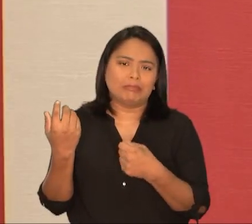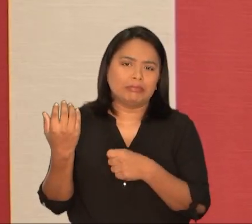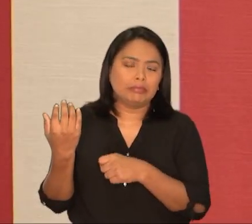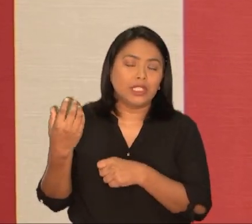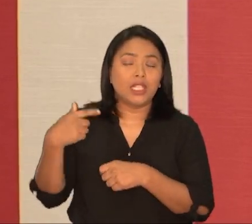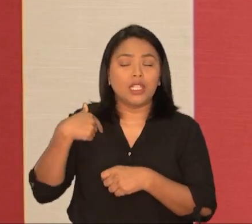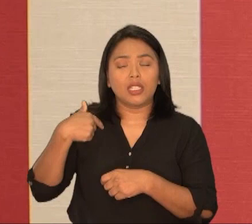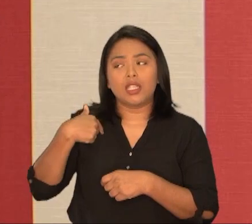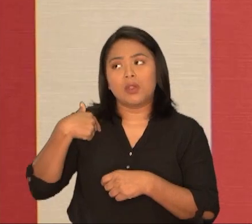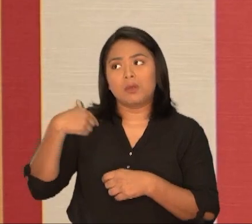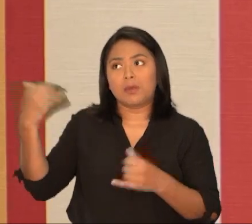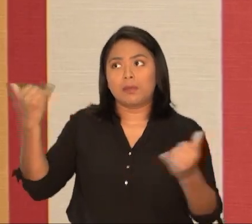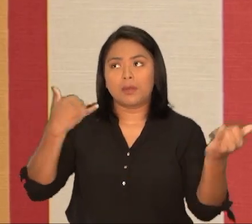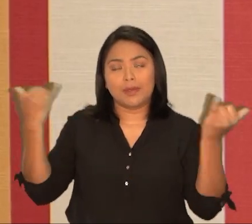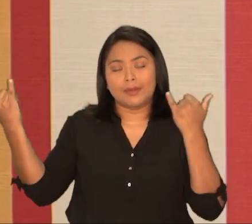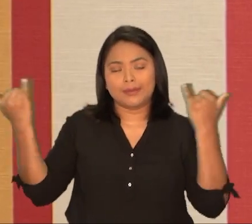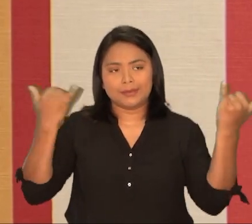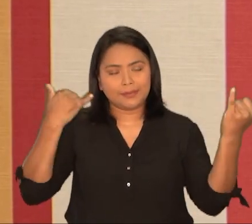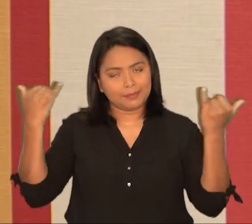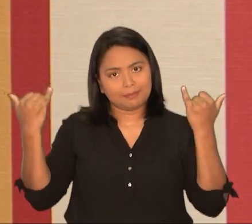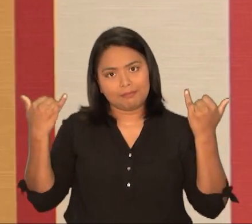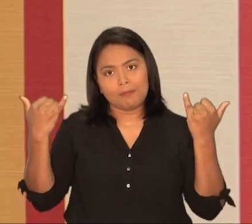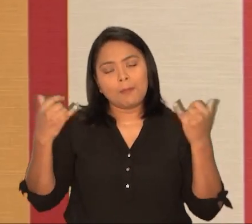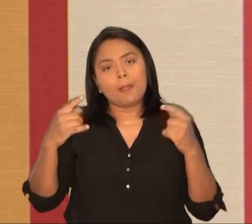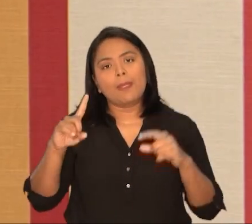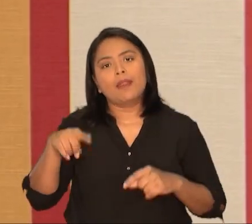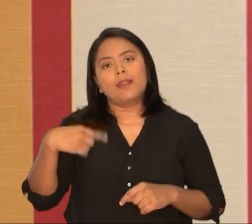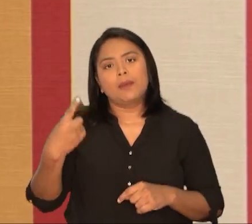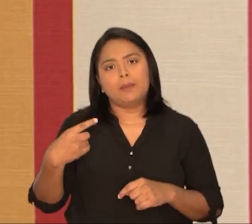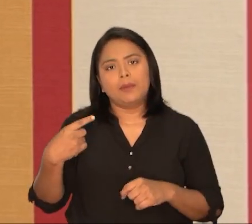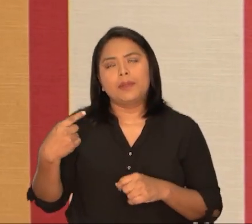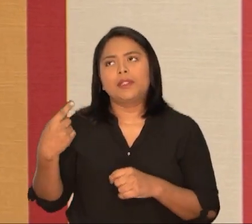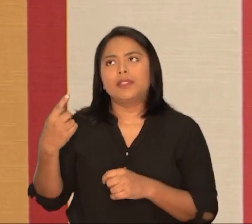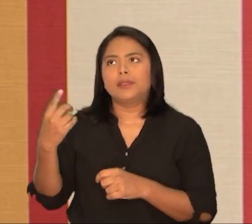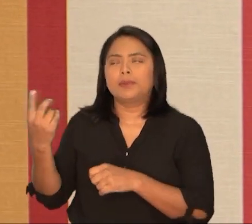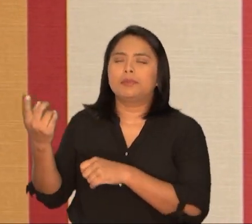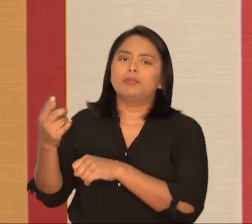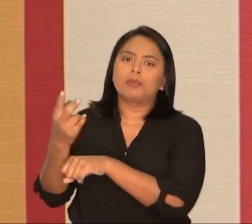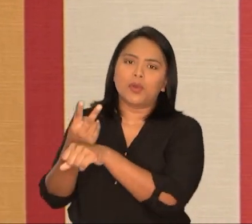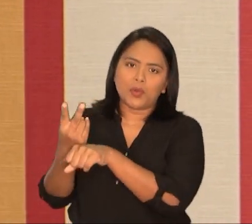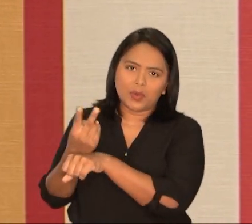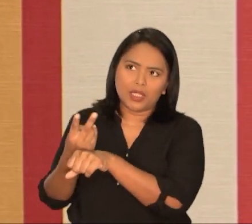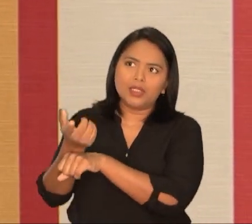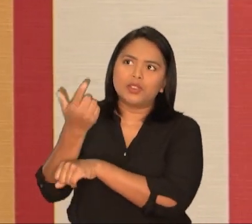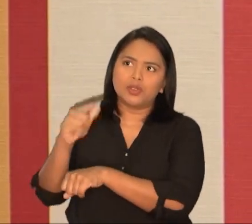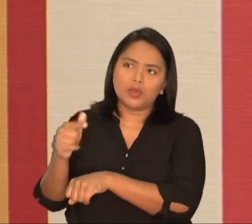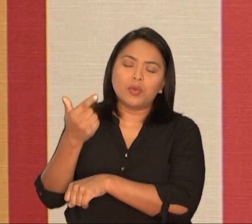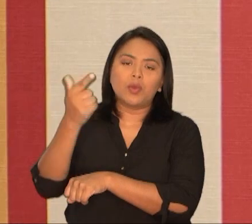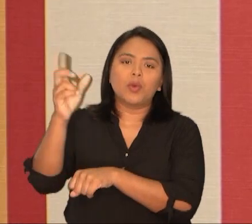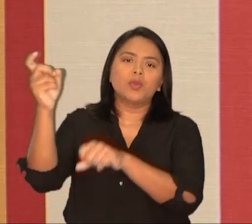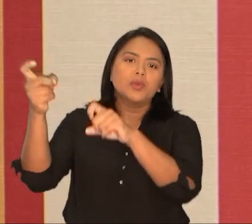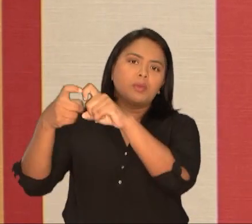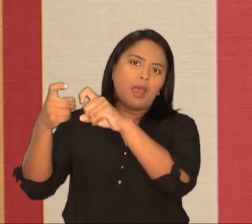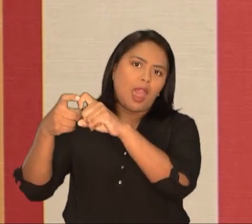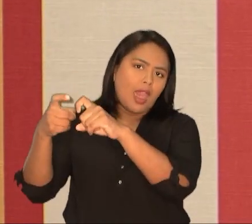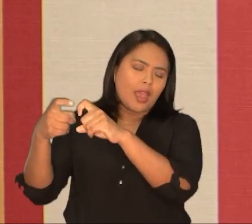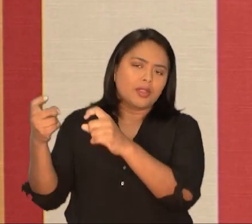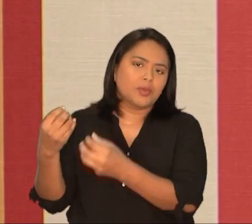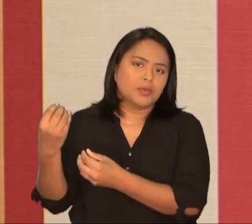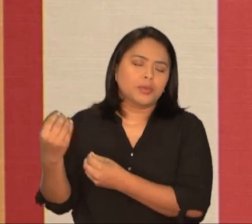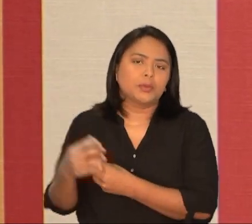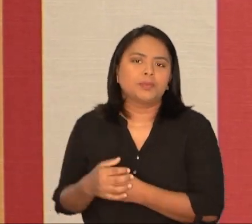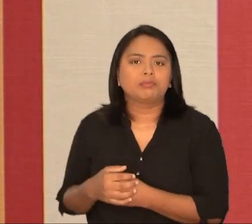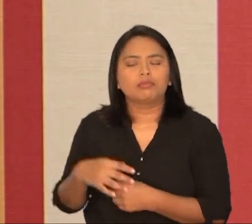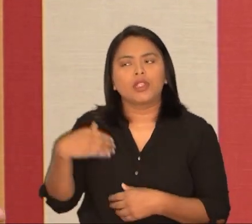eu fui ouvindo, né, ao longo do tempo. É, aí, decidi procurar médicos de fora para poder ver o que eu conseguia fazer. E,